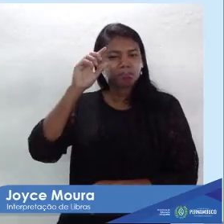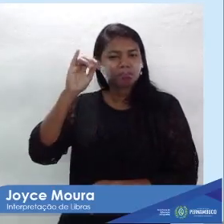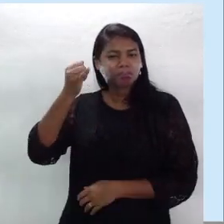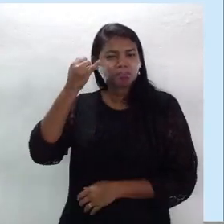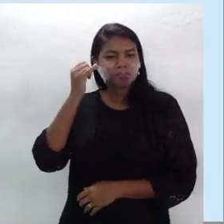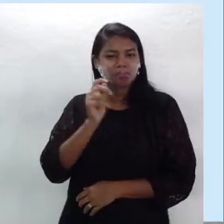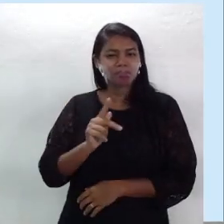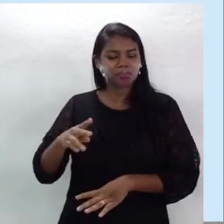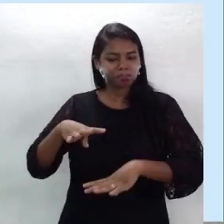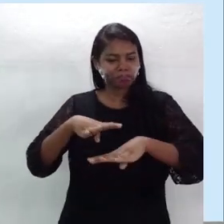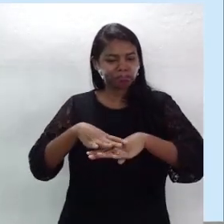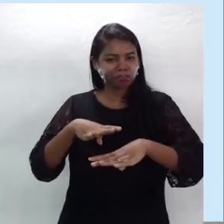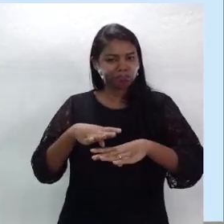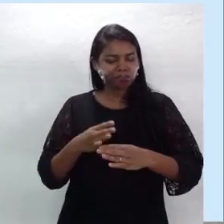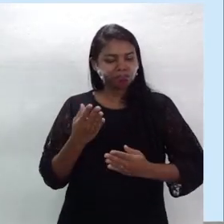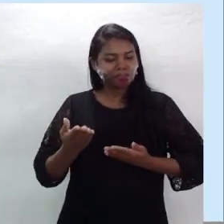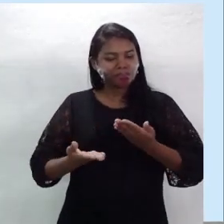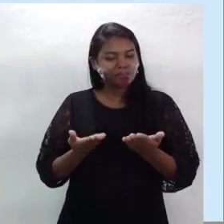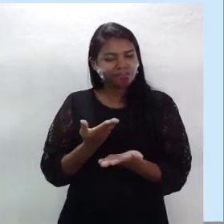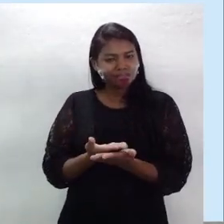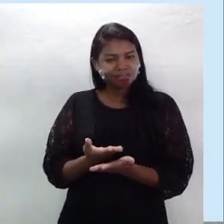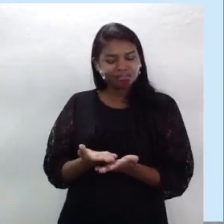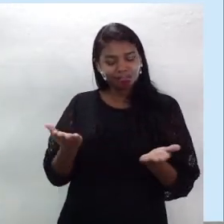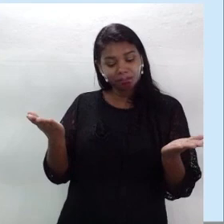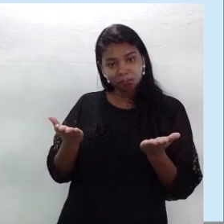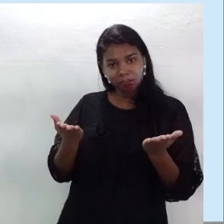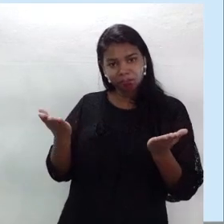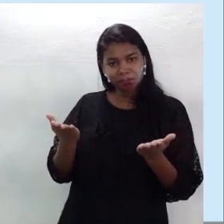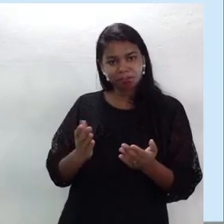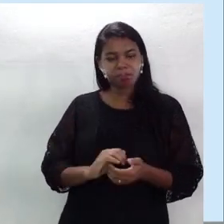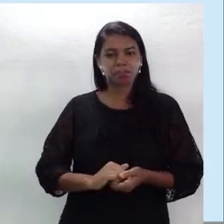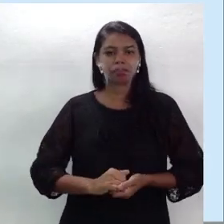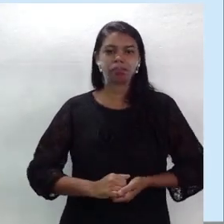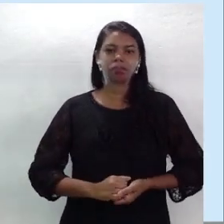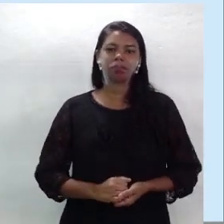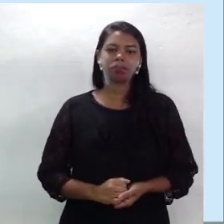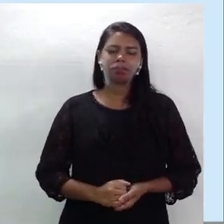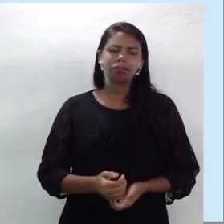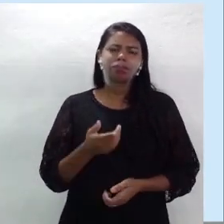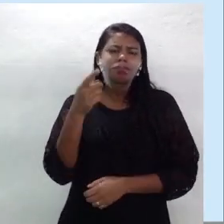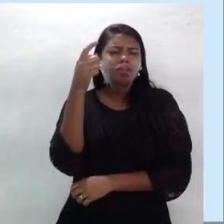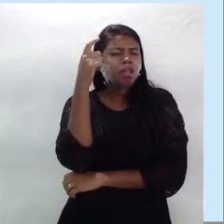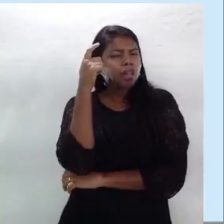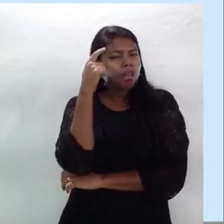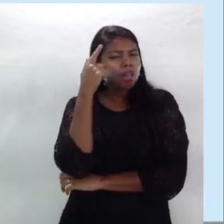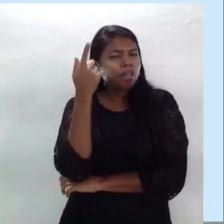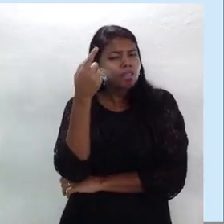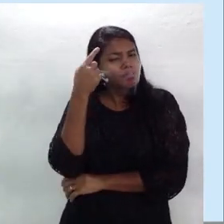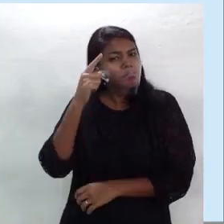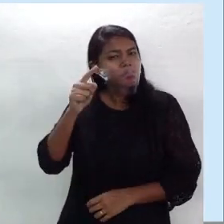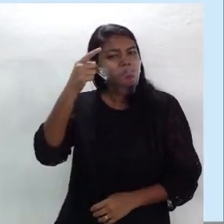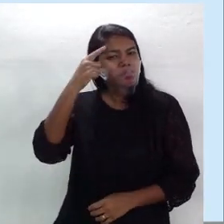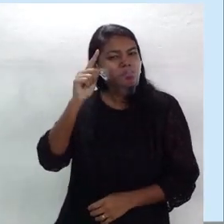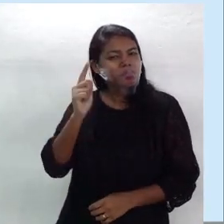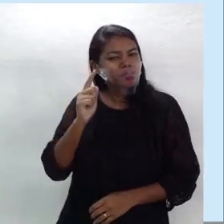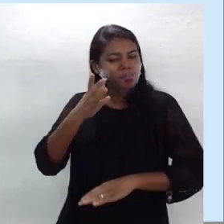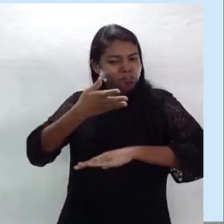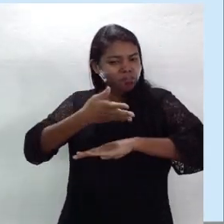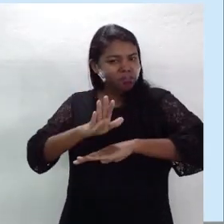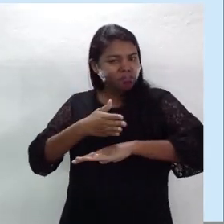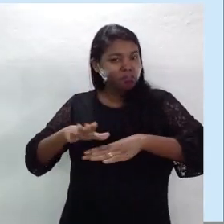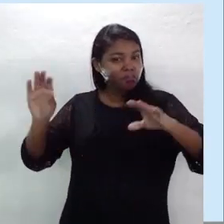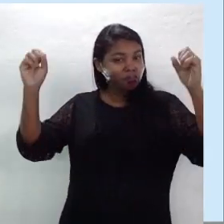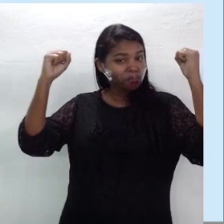matemática e estarei acompanhando vocês na aula de hoje. Vocês já pensaram no dia a dia, quem pratica